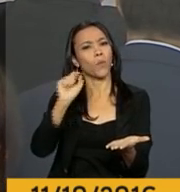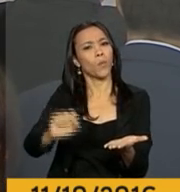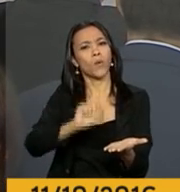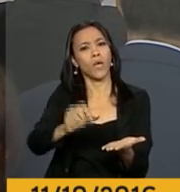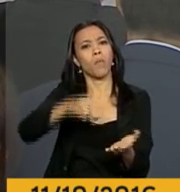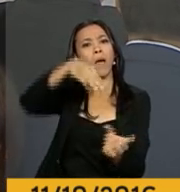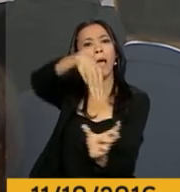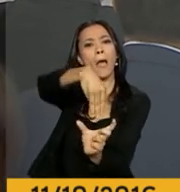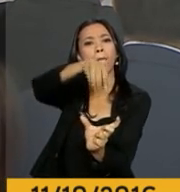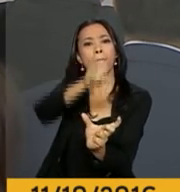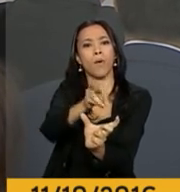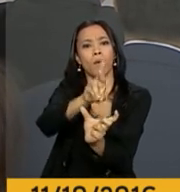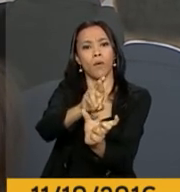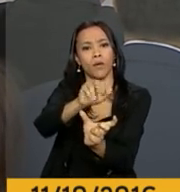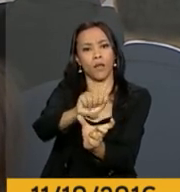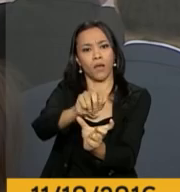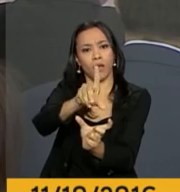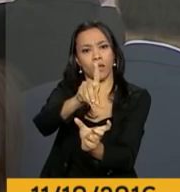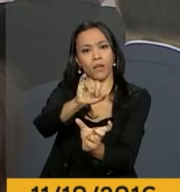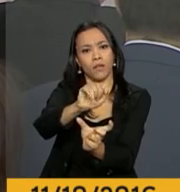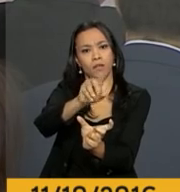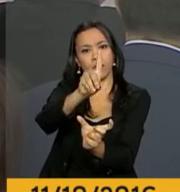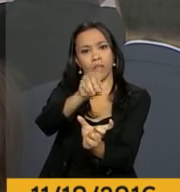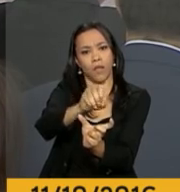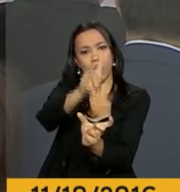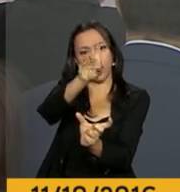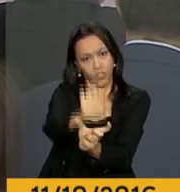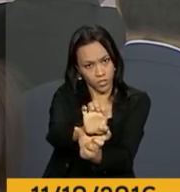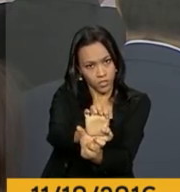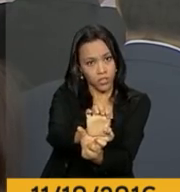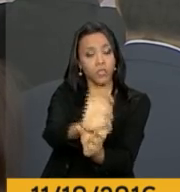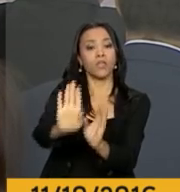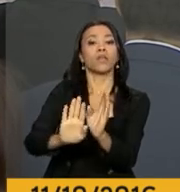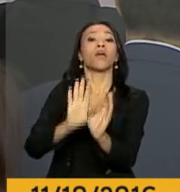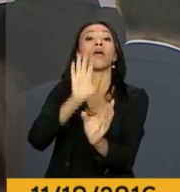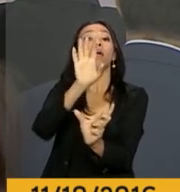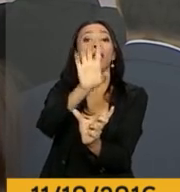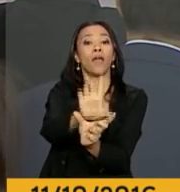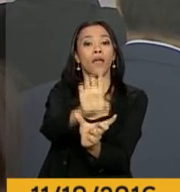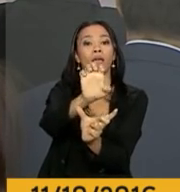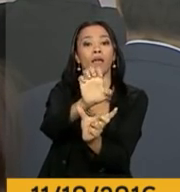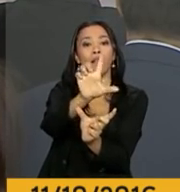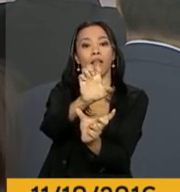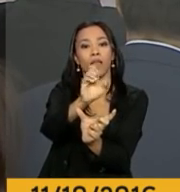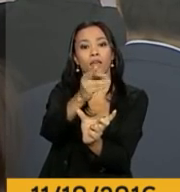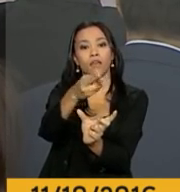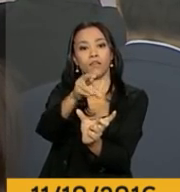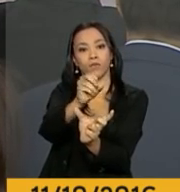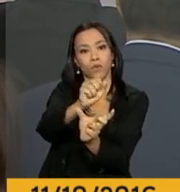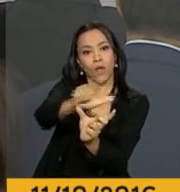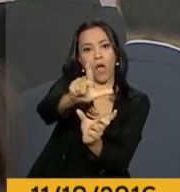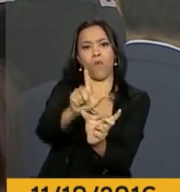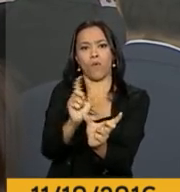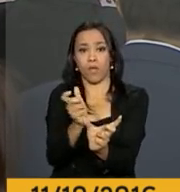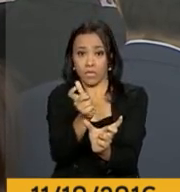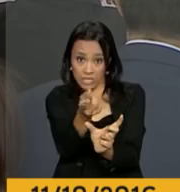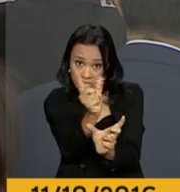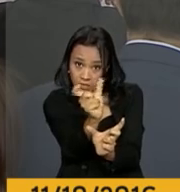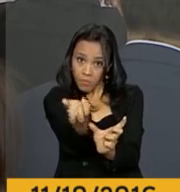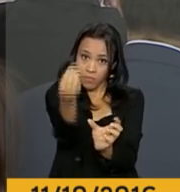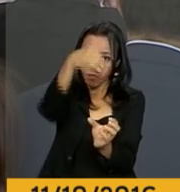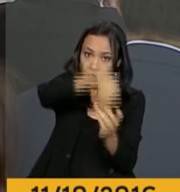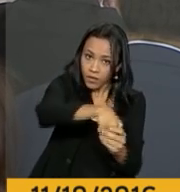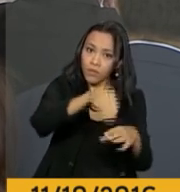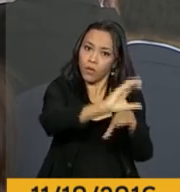moralidade eleitoral não é interessante como isto gera a a moralidade é um tópico da nossa Constituição embora fale em moralidade